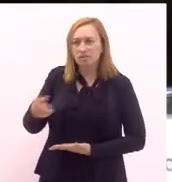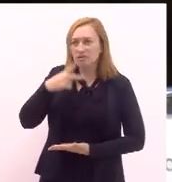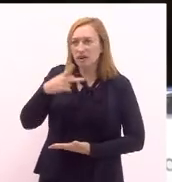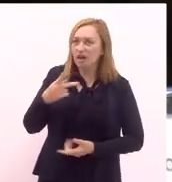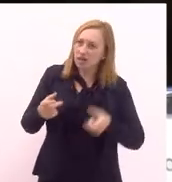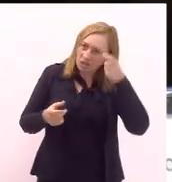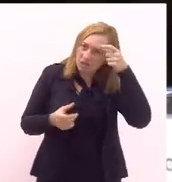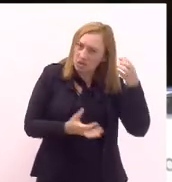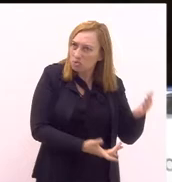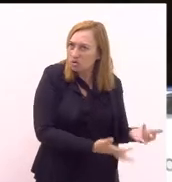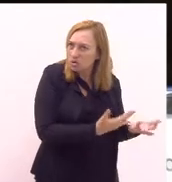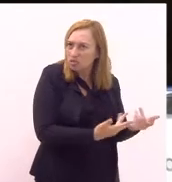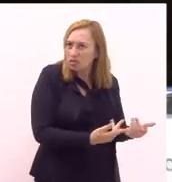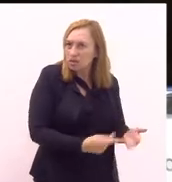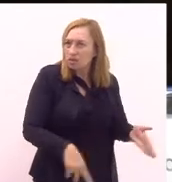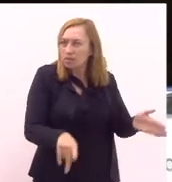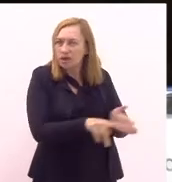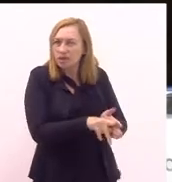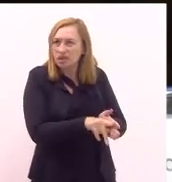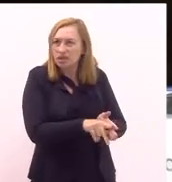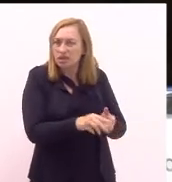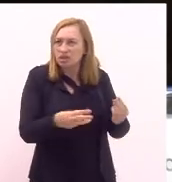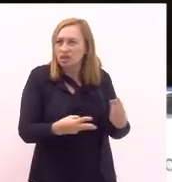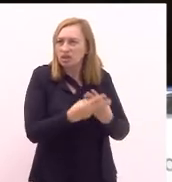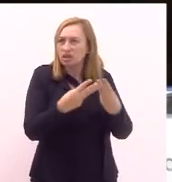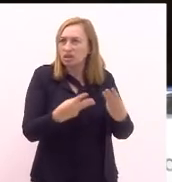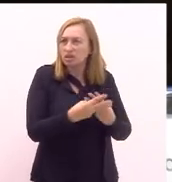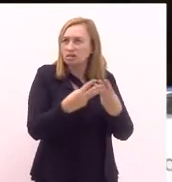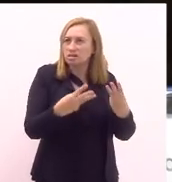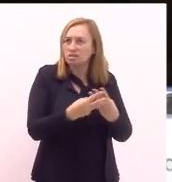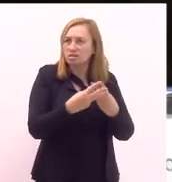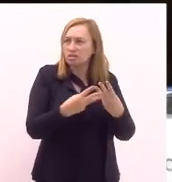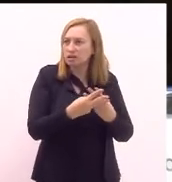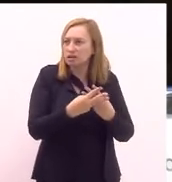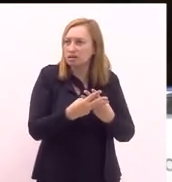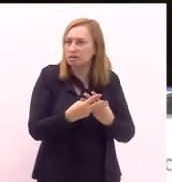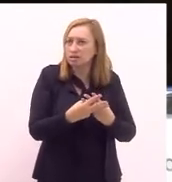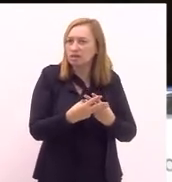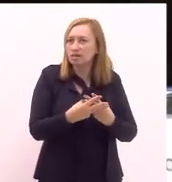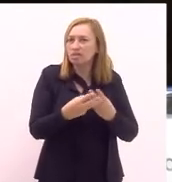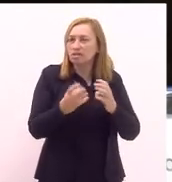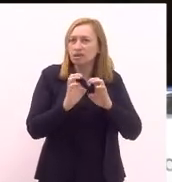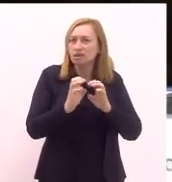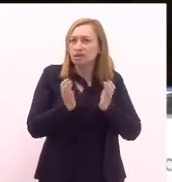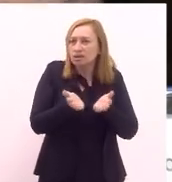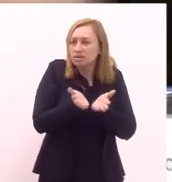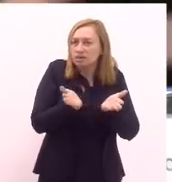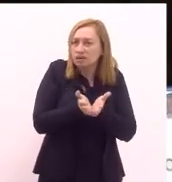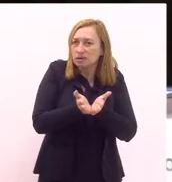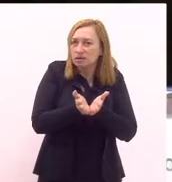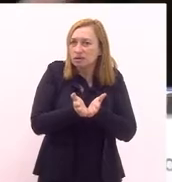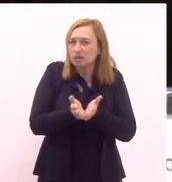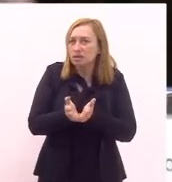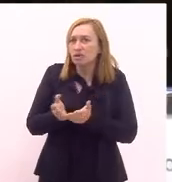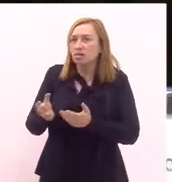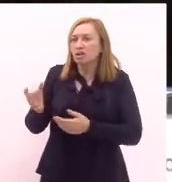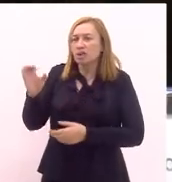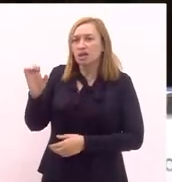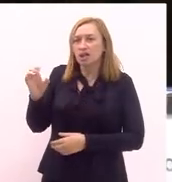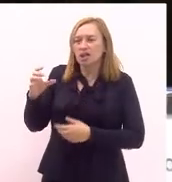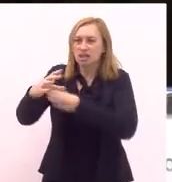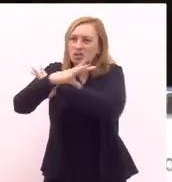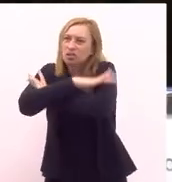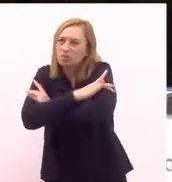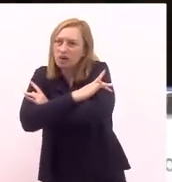Dizem que o diabo é uma figura da religião judaico-cristã é evangélica ou seja o Candomblé EA Umbanda pelo menos que eu tenho aprendido não